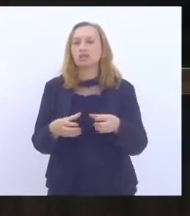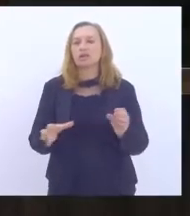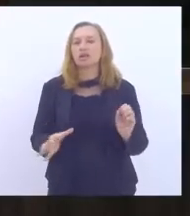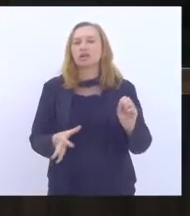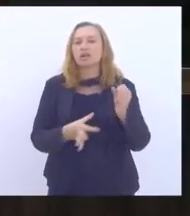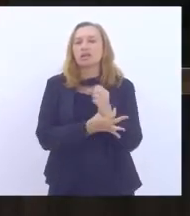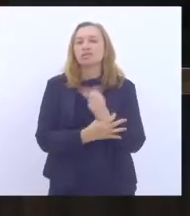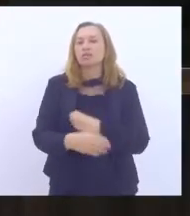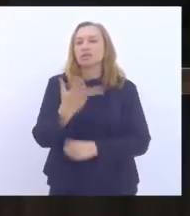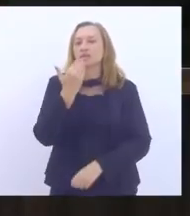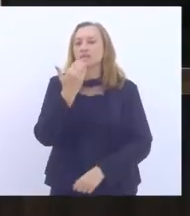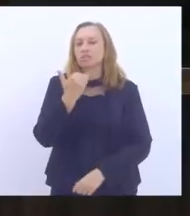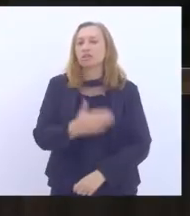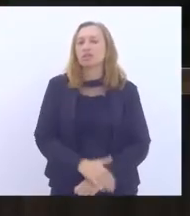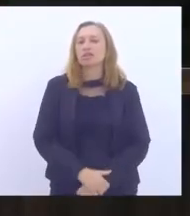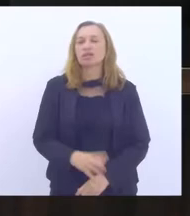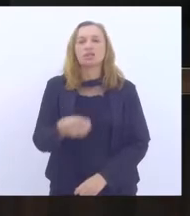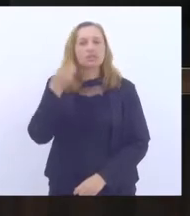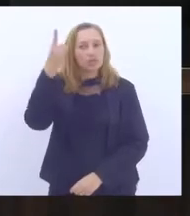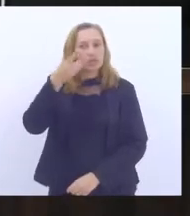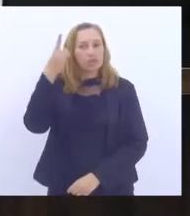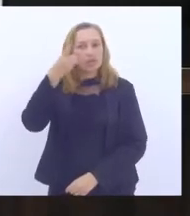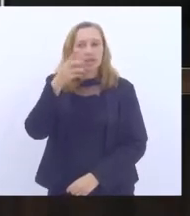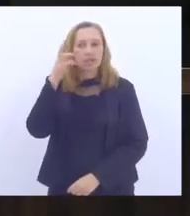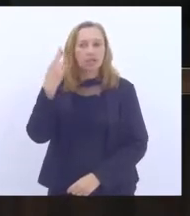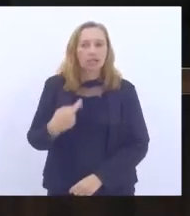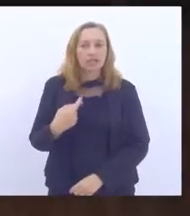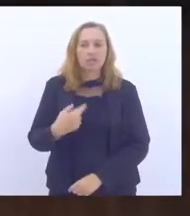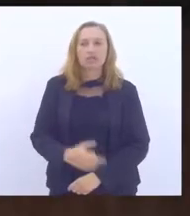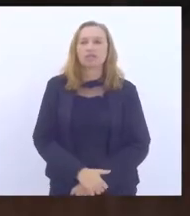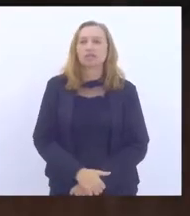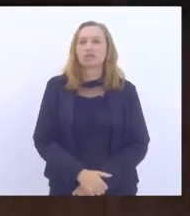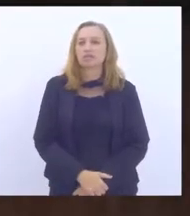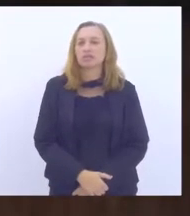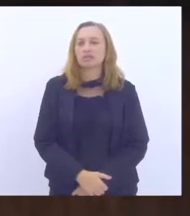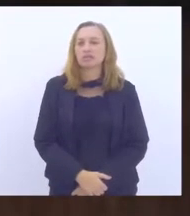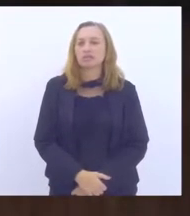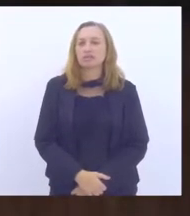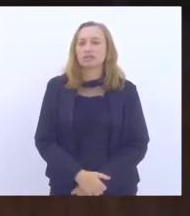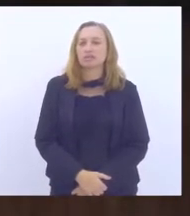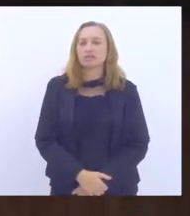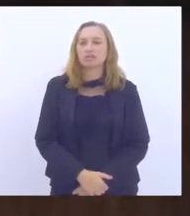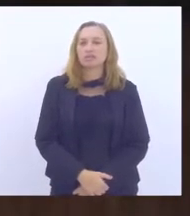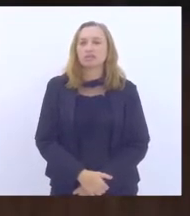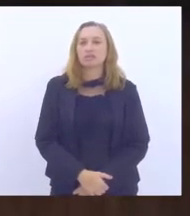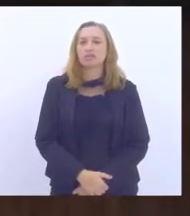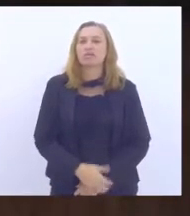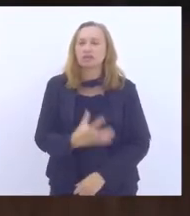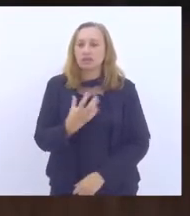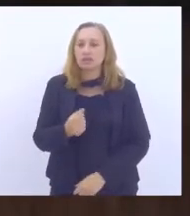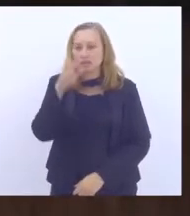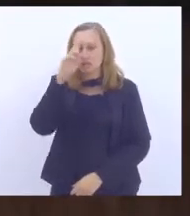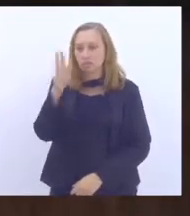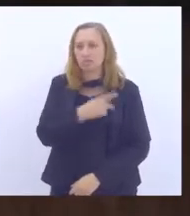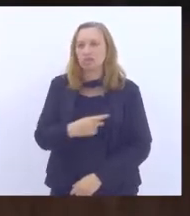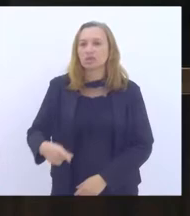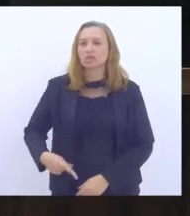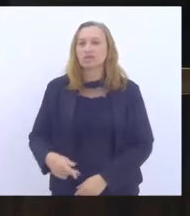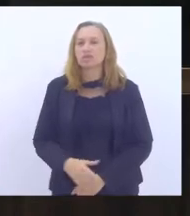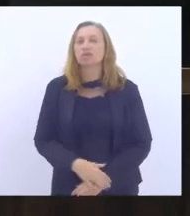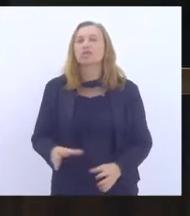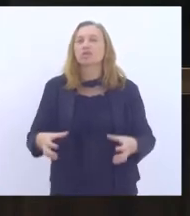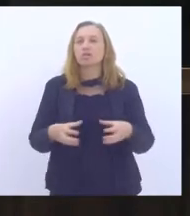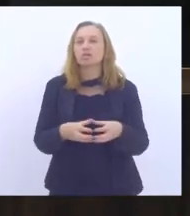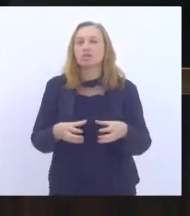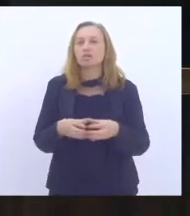segurança alimentar e tal da Renata Souza o nosso parecer favorável Presidente